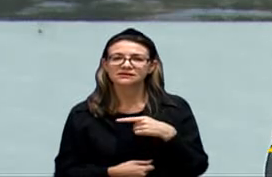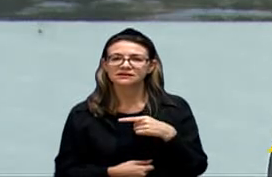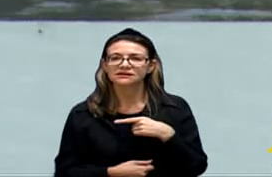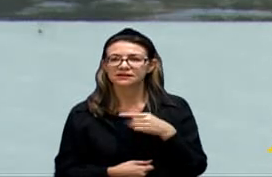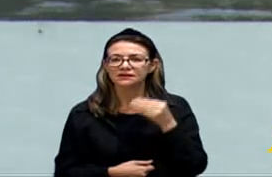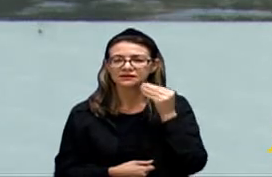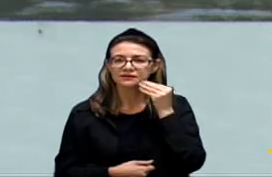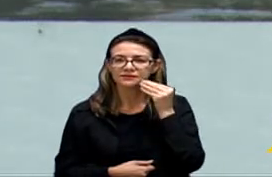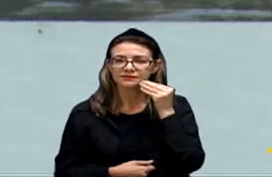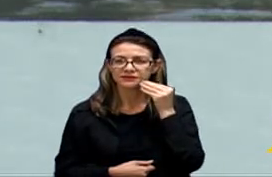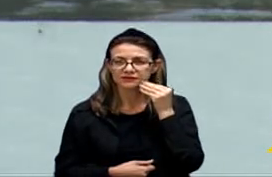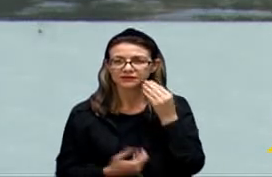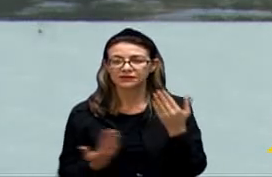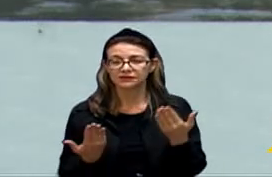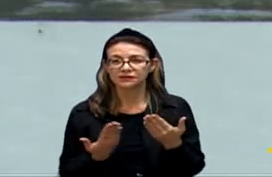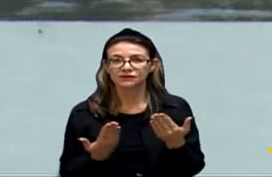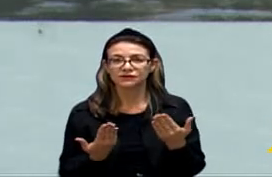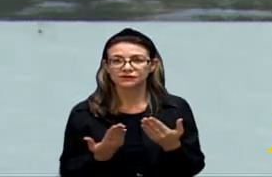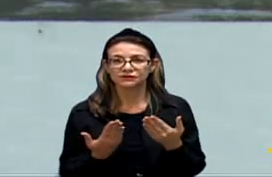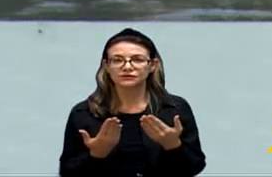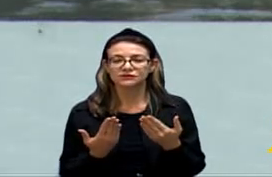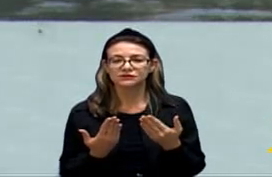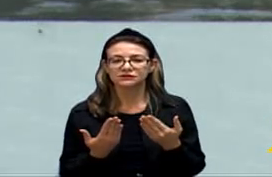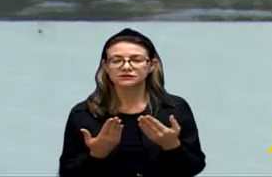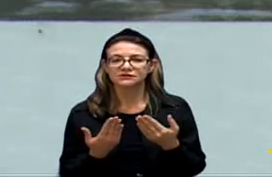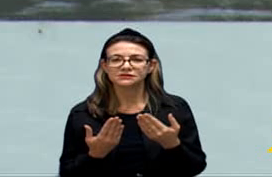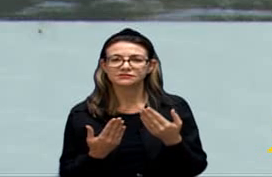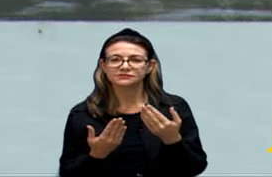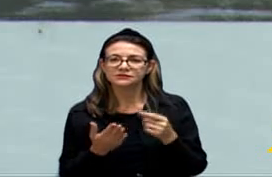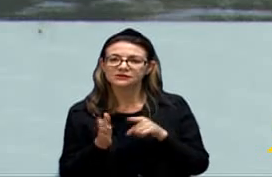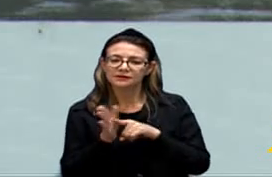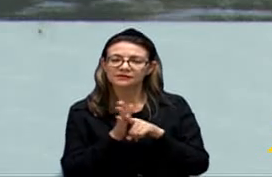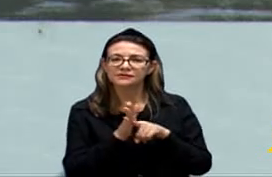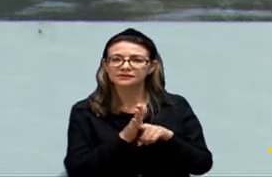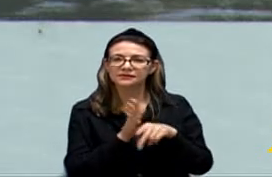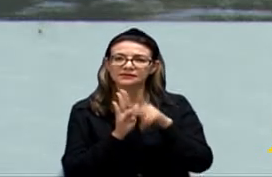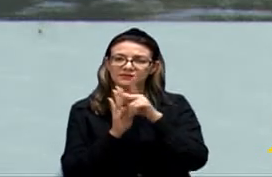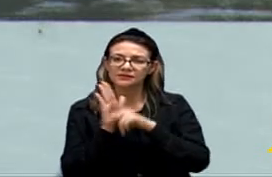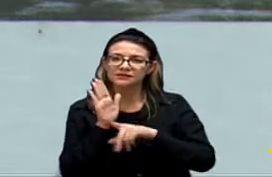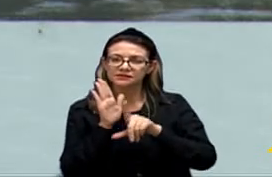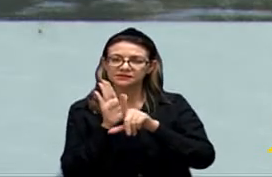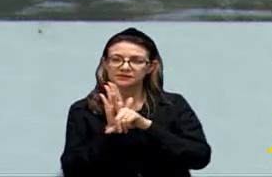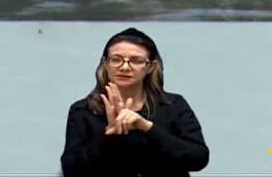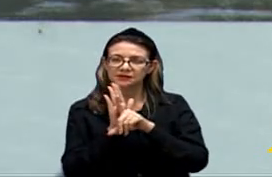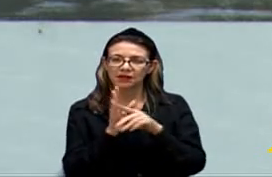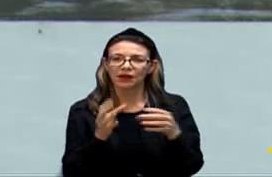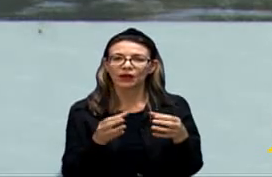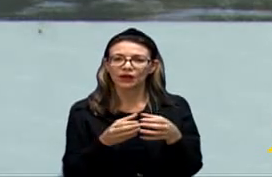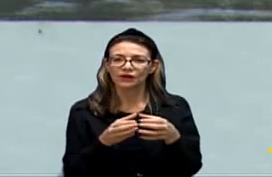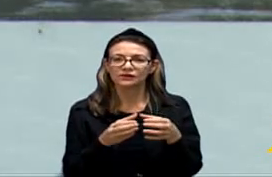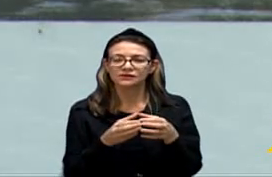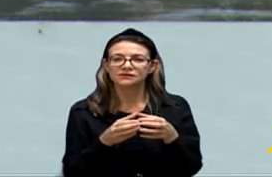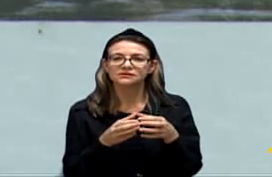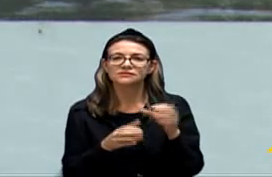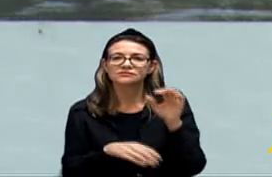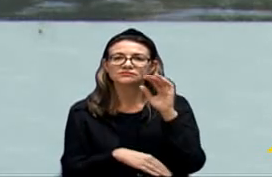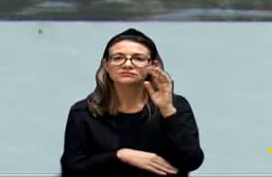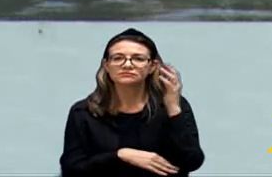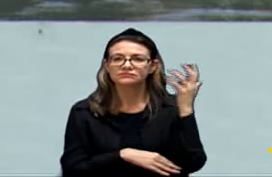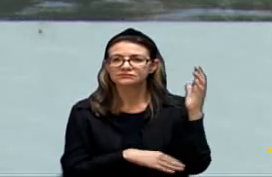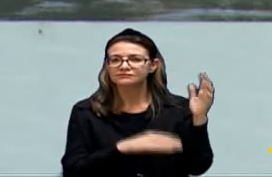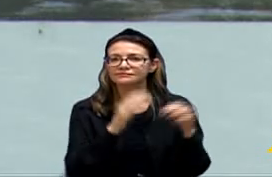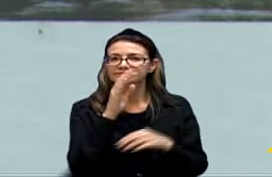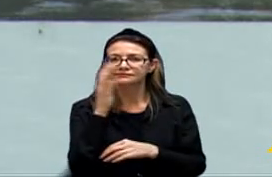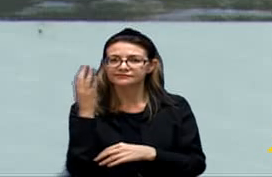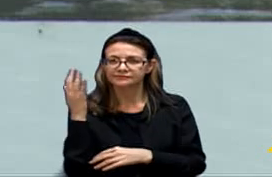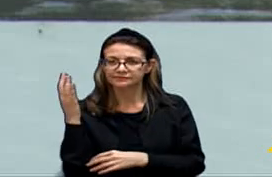de hoje um projeto de lei coletivo da comissão de Meio Ambiente composto